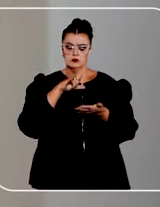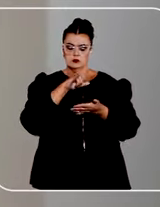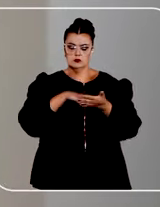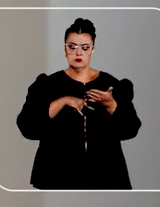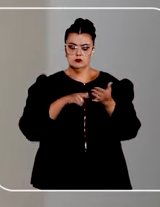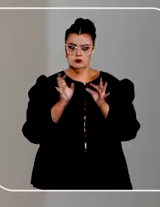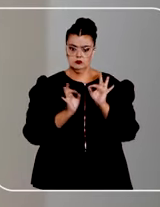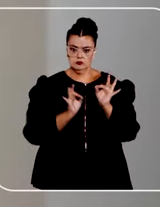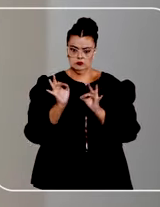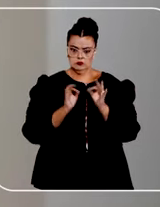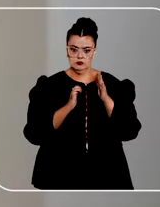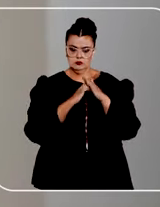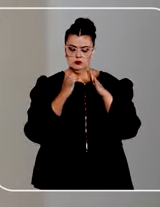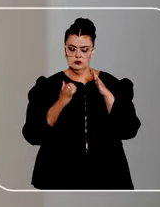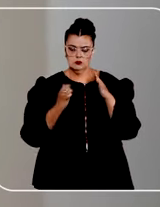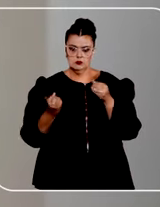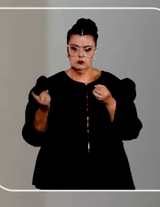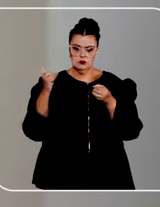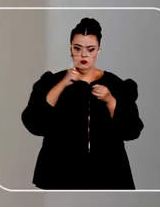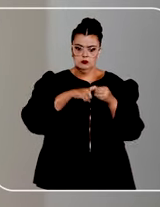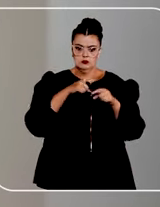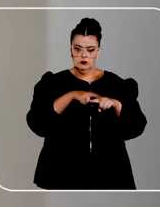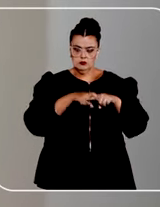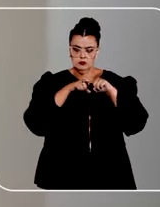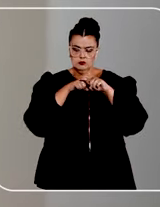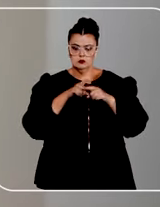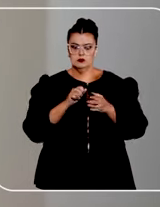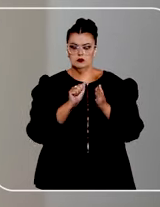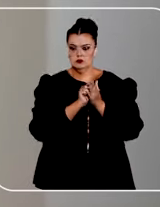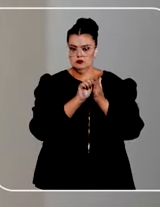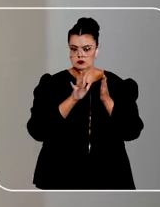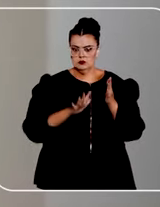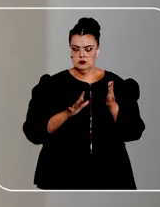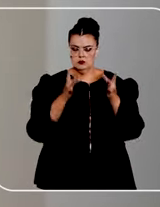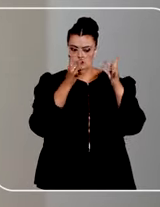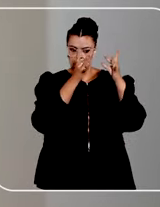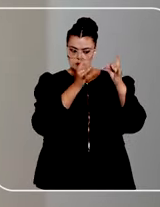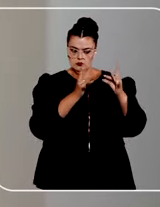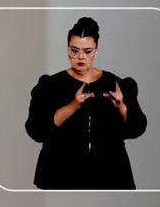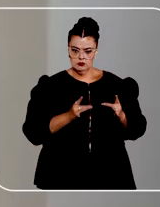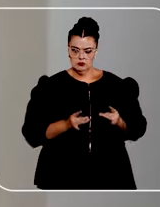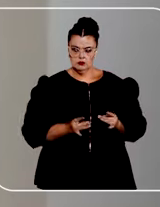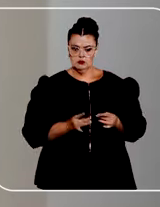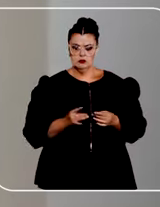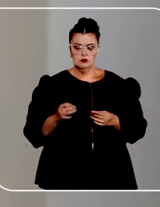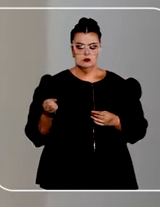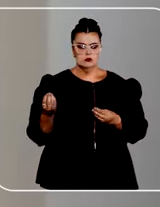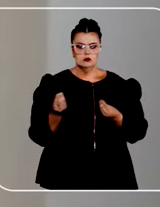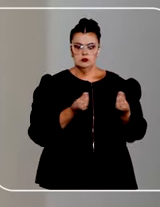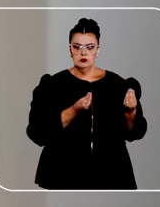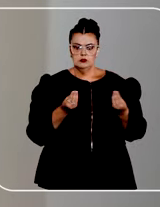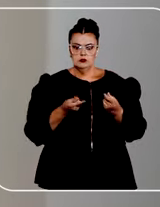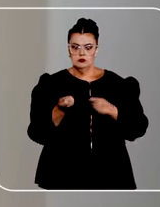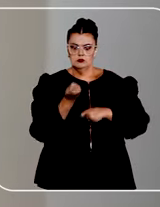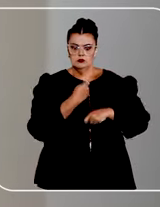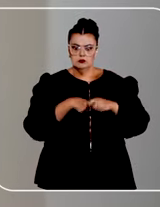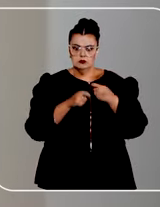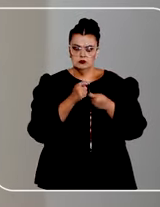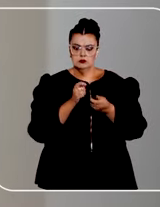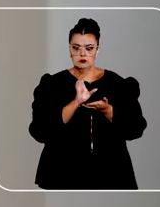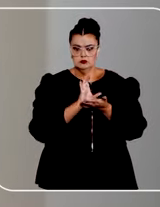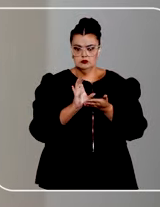é o documento elaborado pela empresa devedora com objetivo de descrever ali de forma muito detalhada a sua atual situação